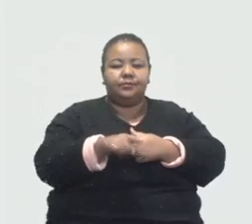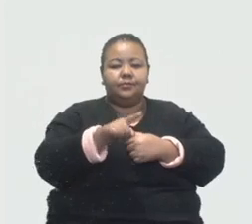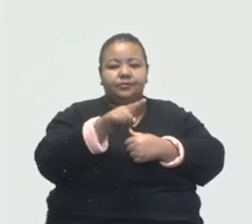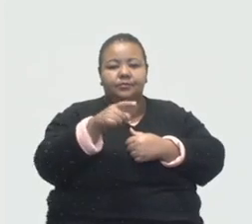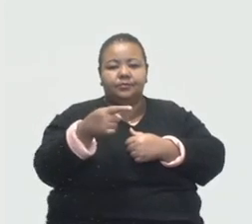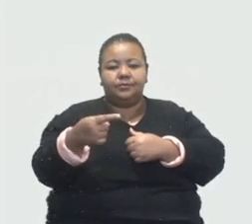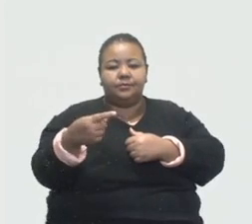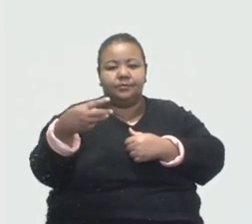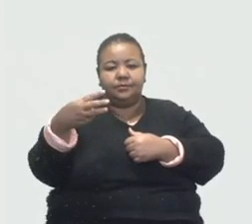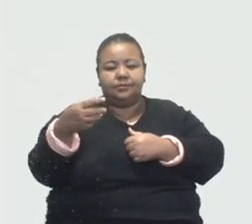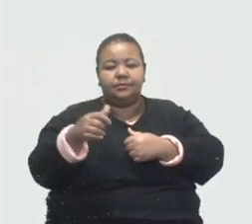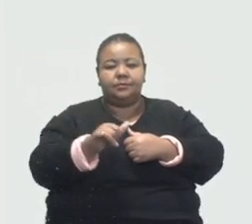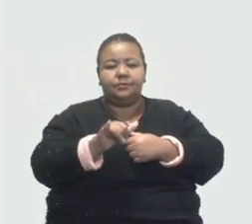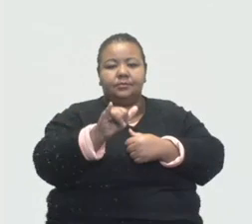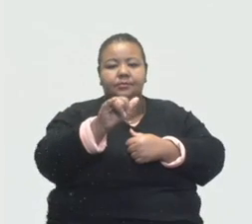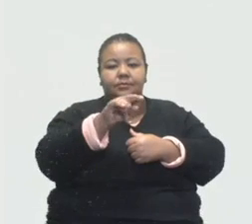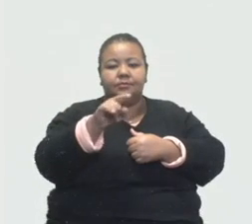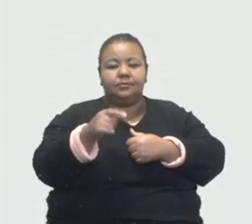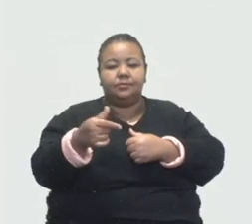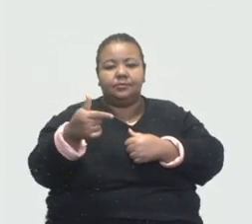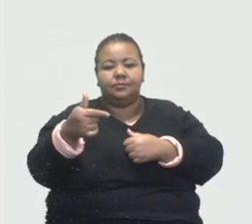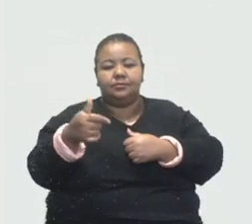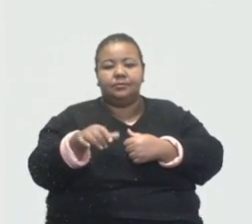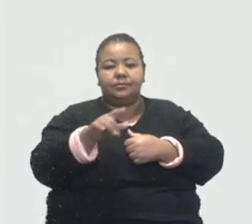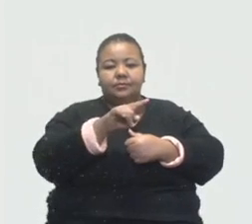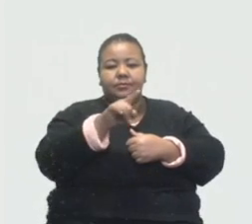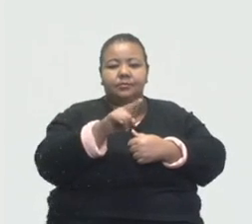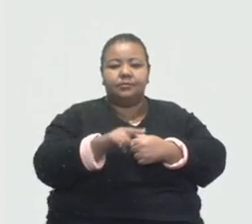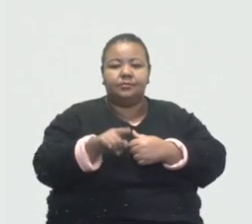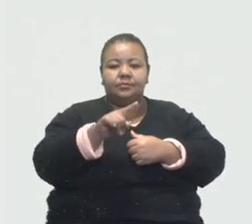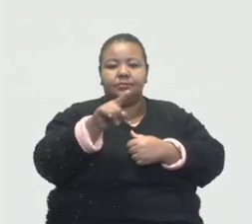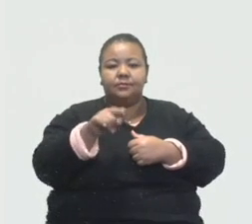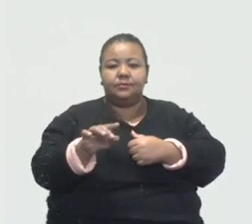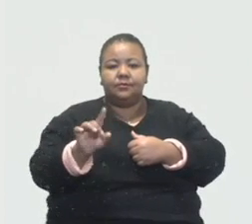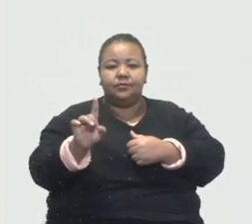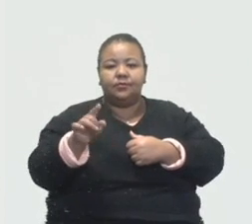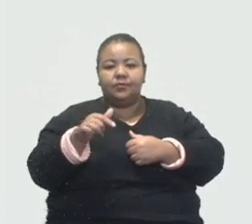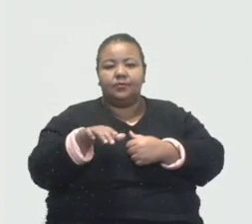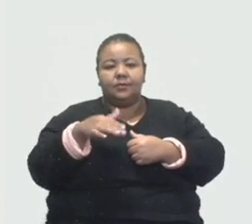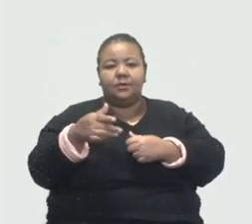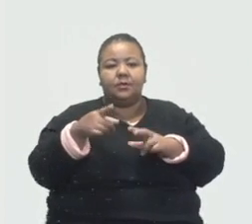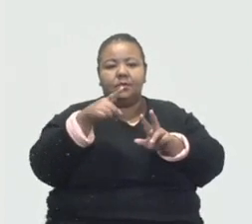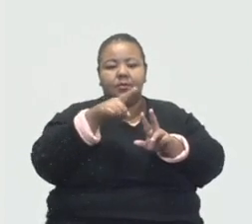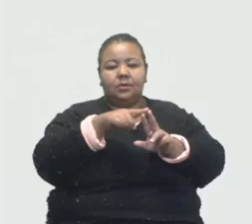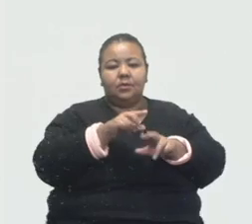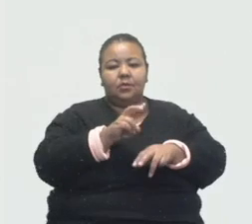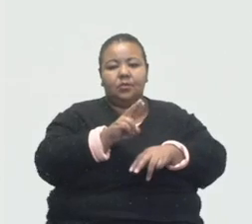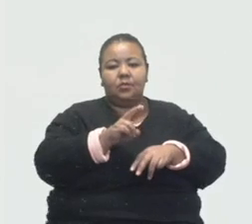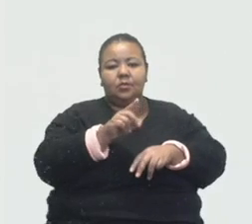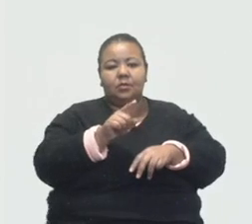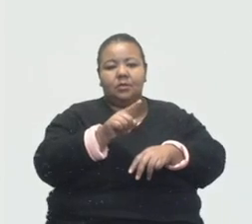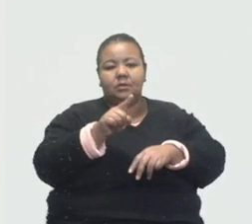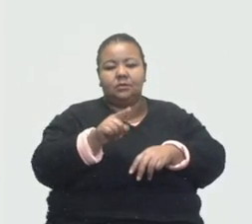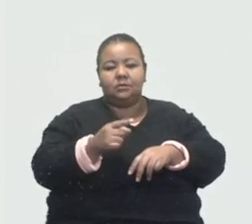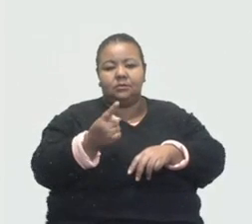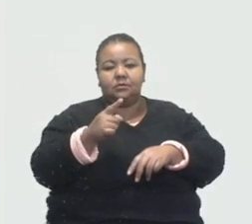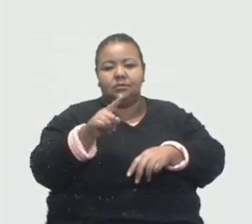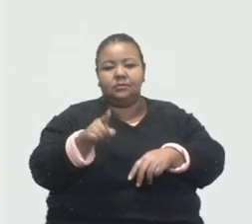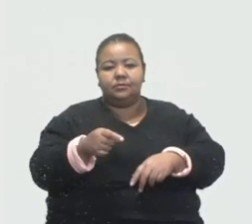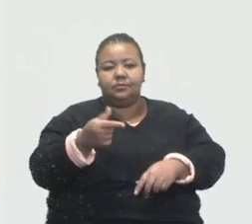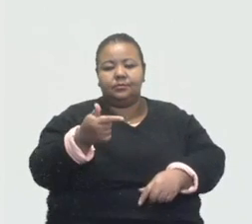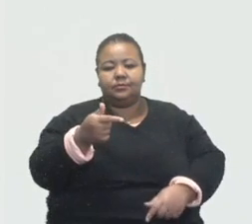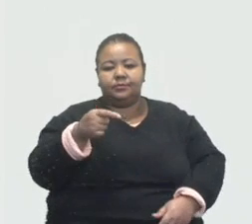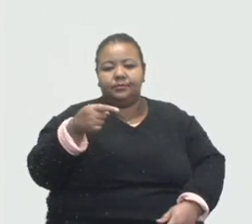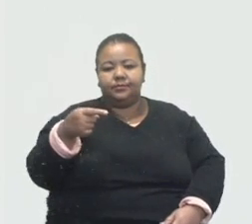o y é igual a 2 e o z é igual a 1. Então, o nosso vetor u é 1, 2